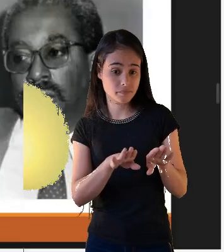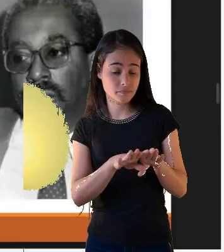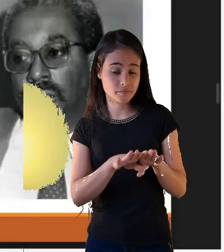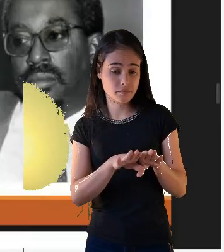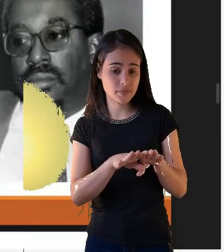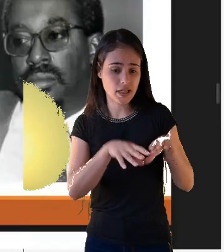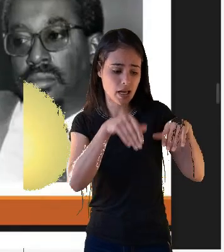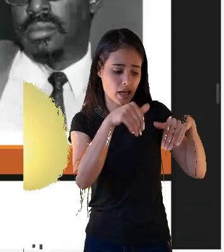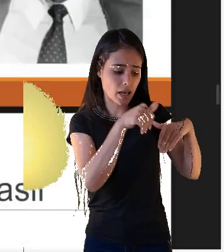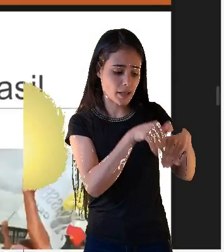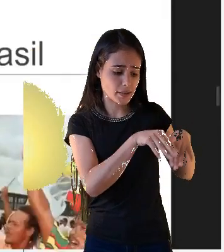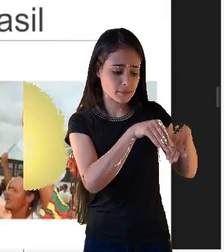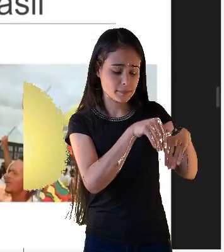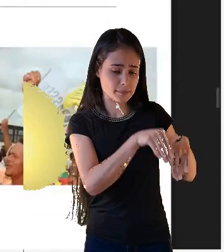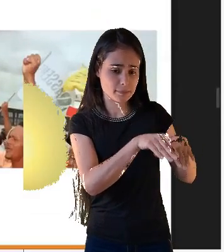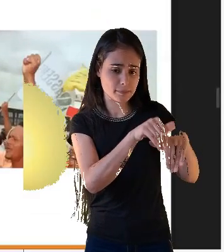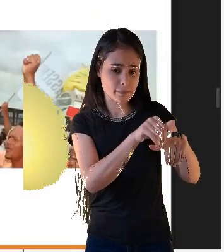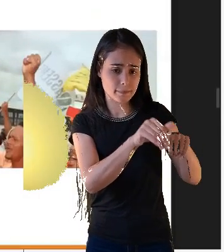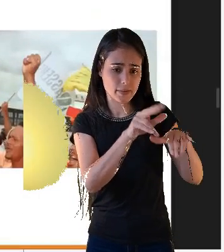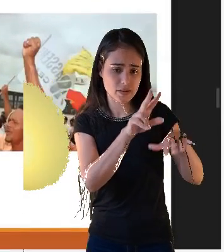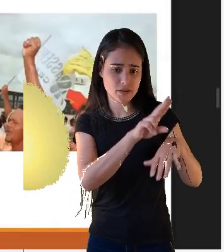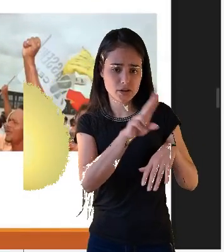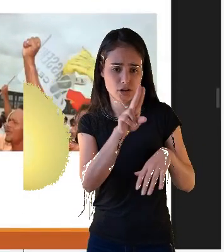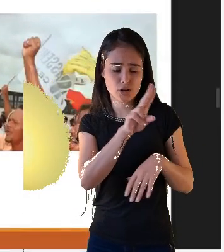Pode passar.